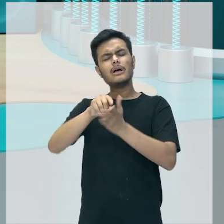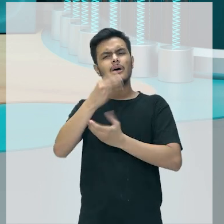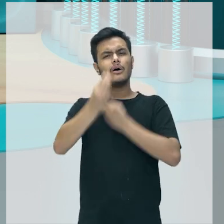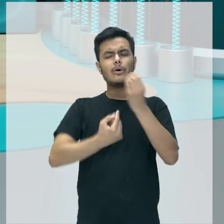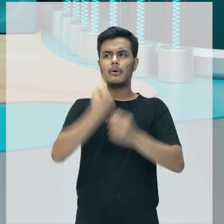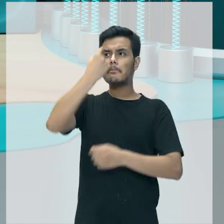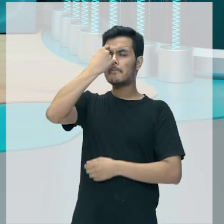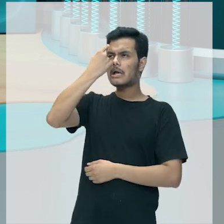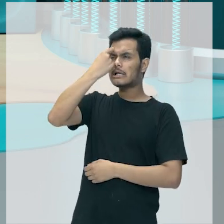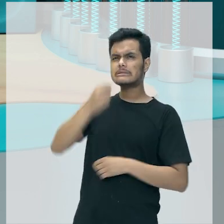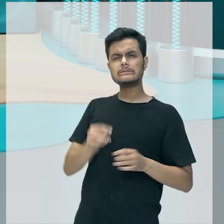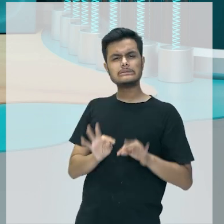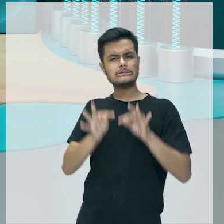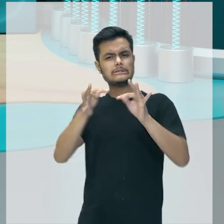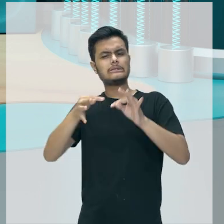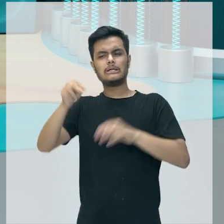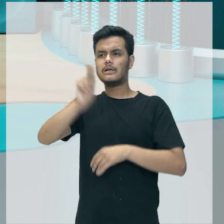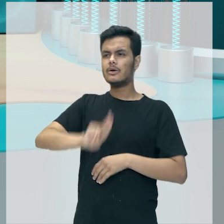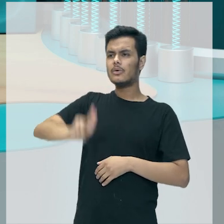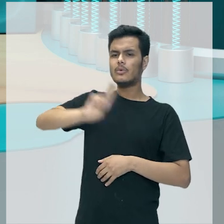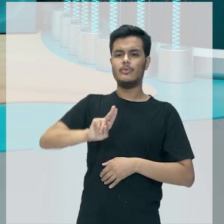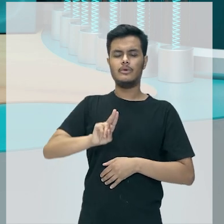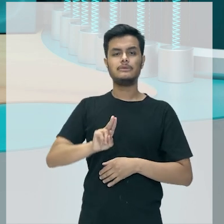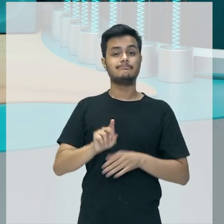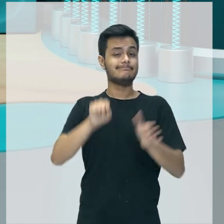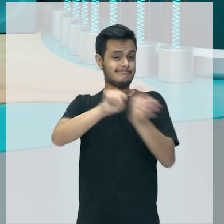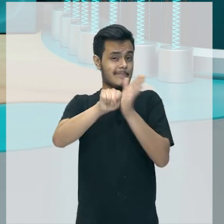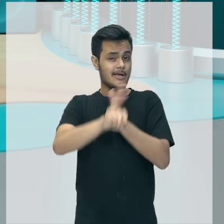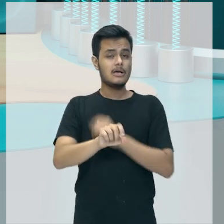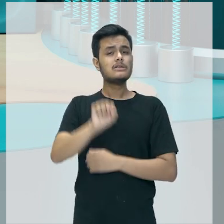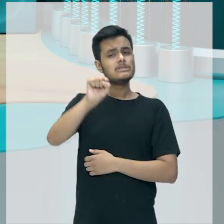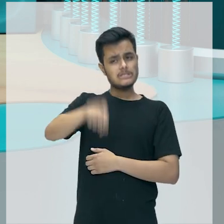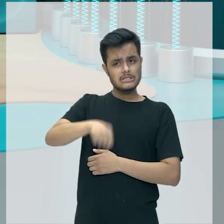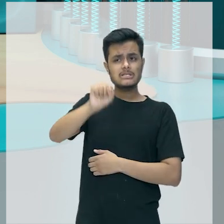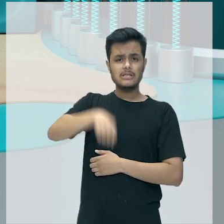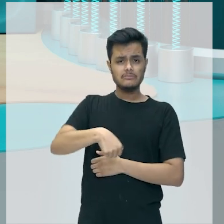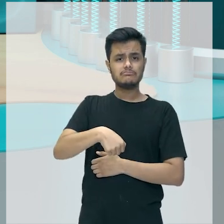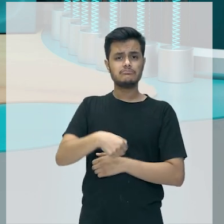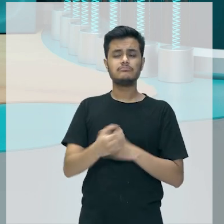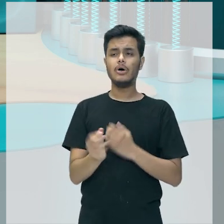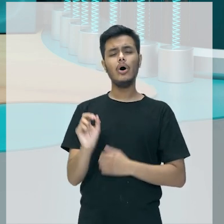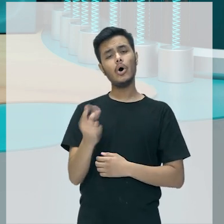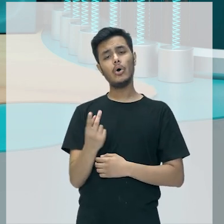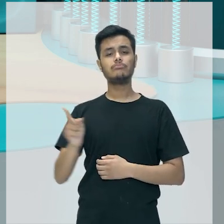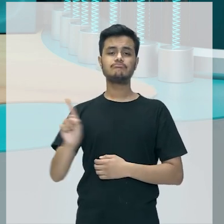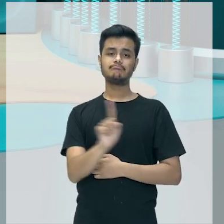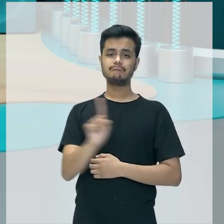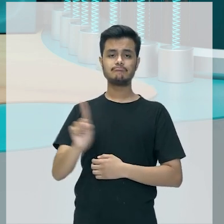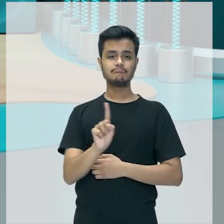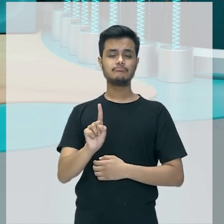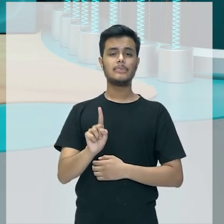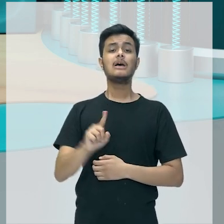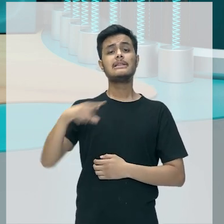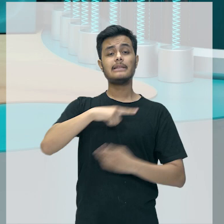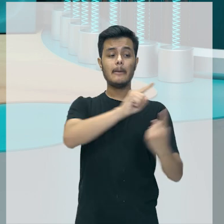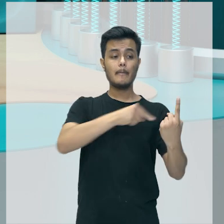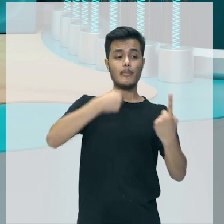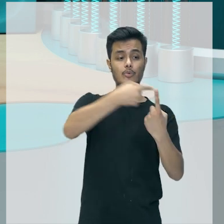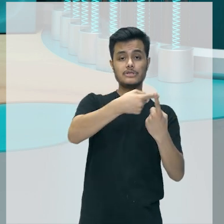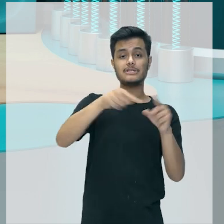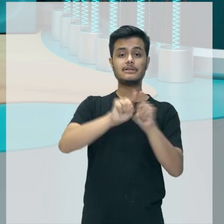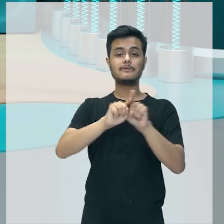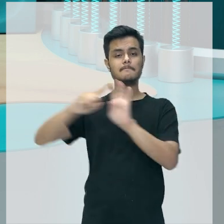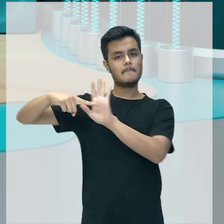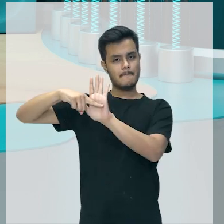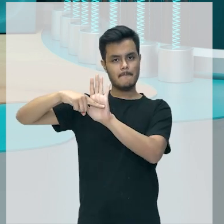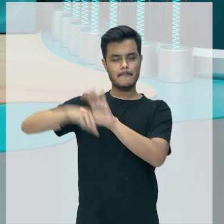máquinas inteligentes? Foi isso que foi perguntado. Aí sim, ele fez isso ou não, ele não fez isso.